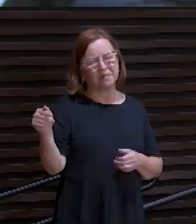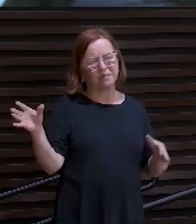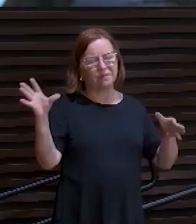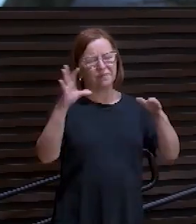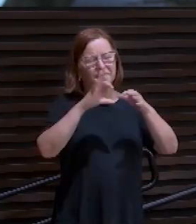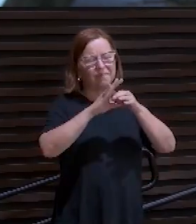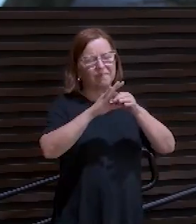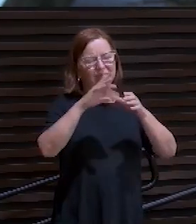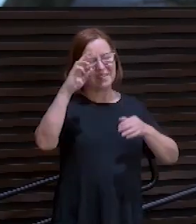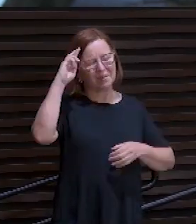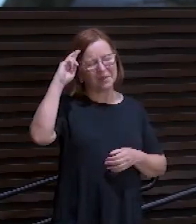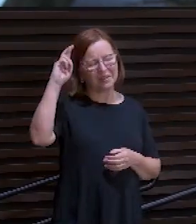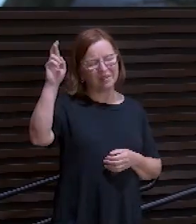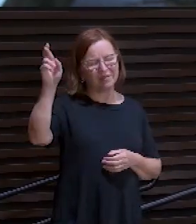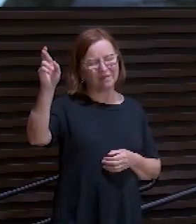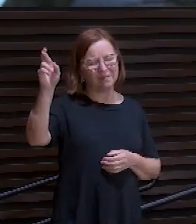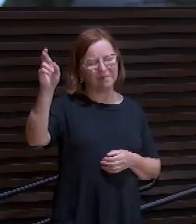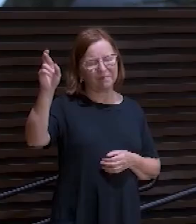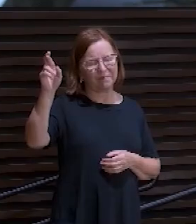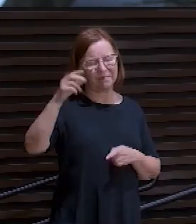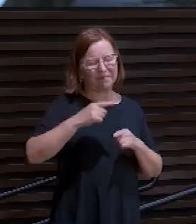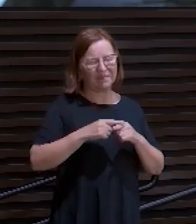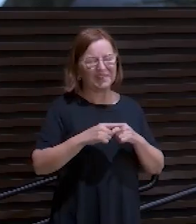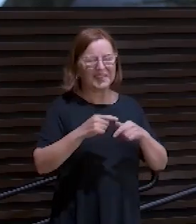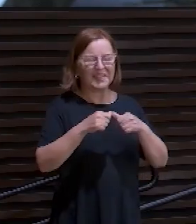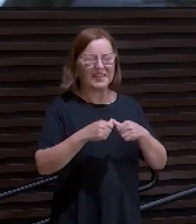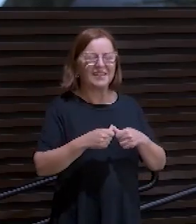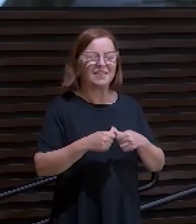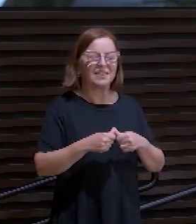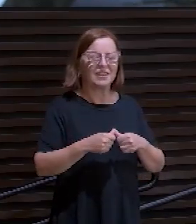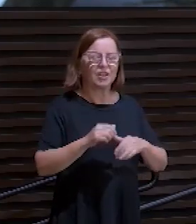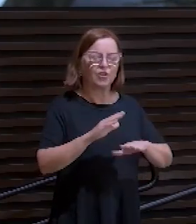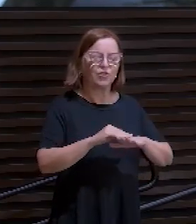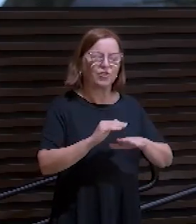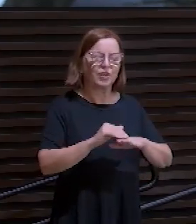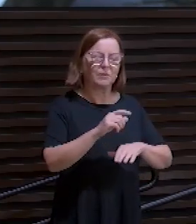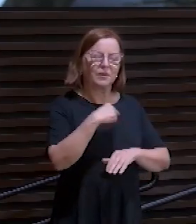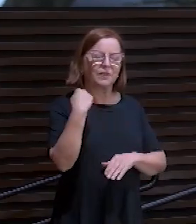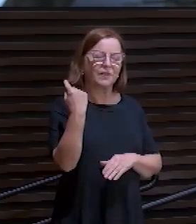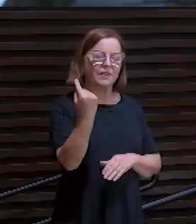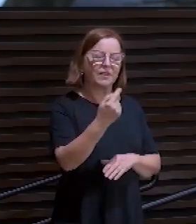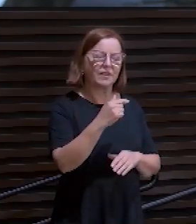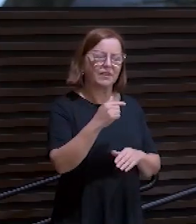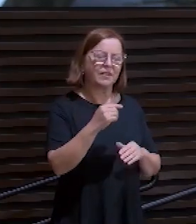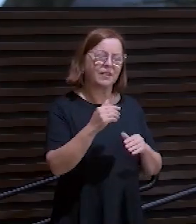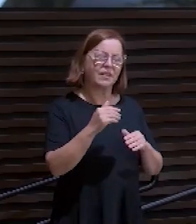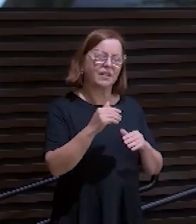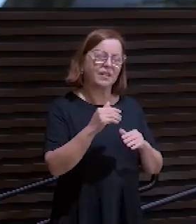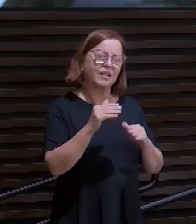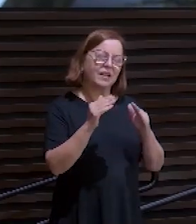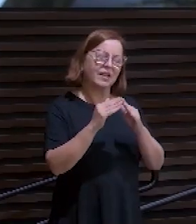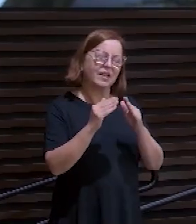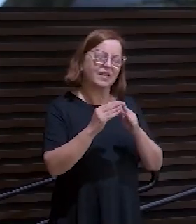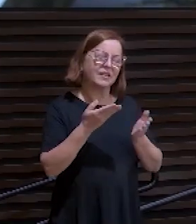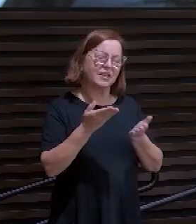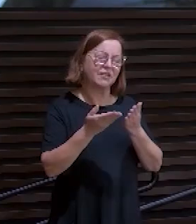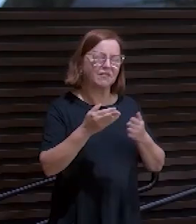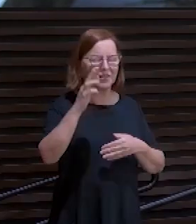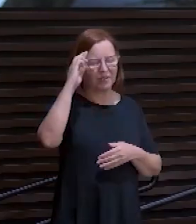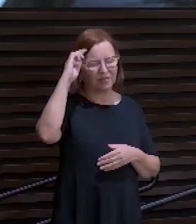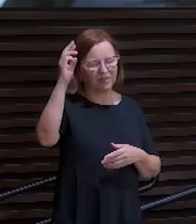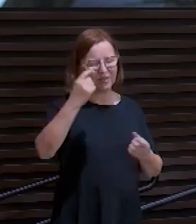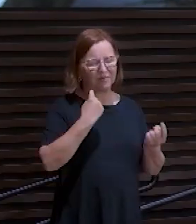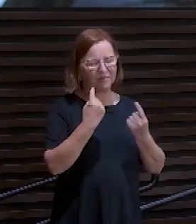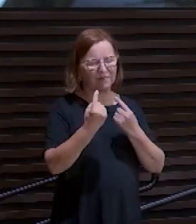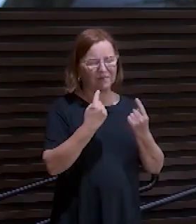Reconciliação do Senhor. Porque esta é a vocação da nossa casa. Servimos ao Senhor e uns aos